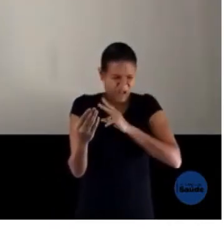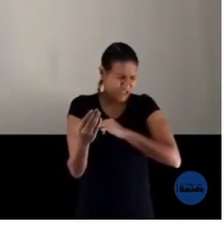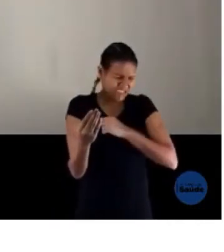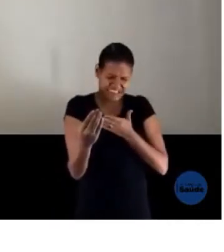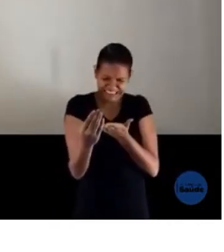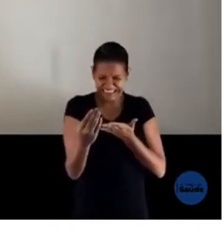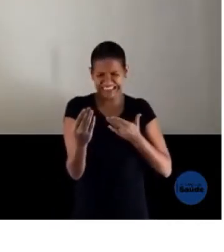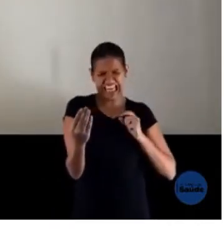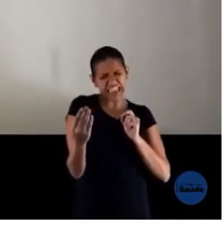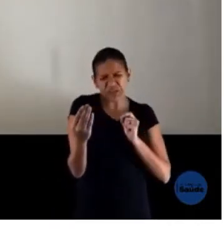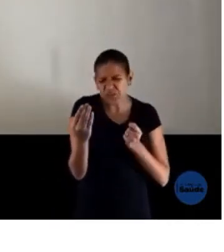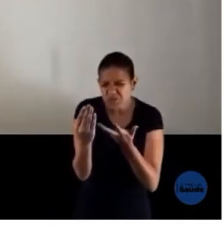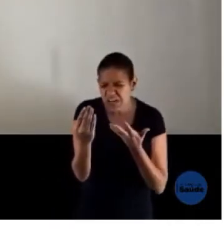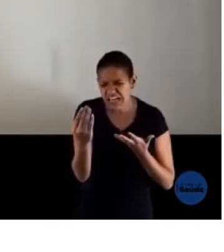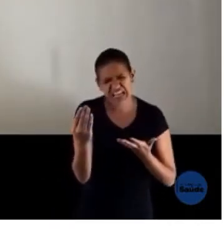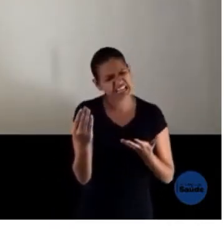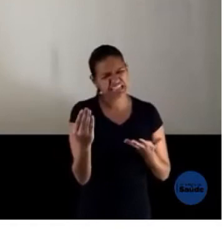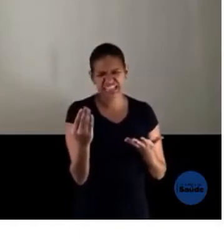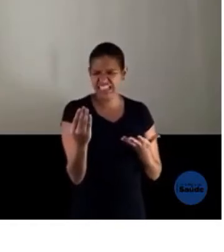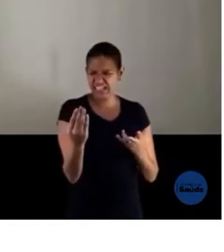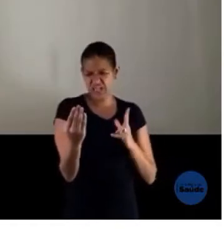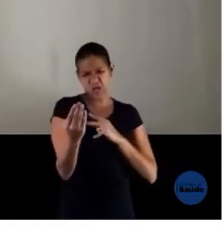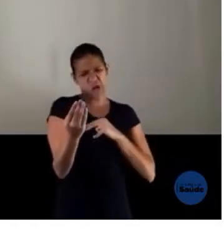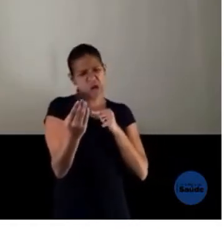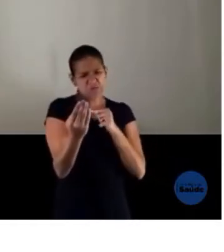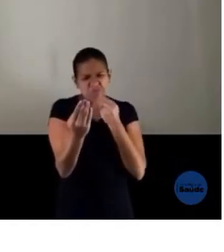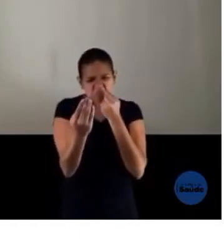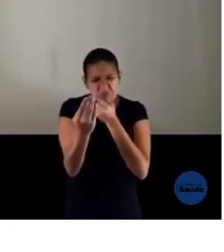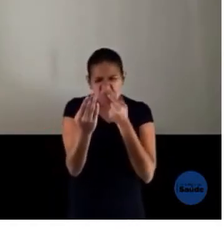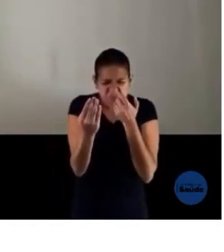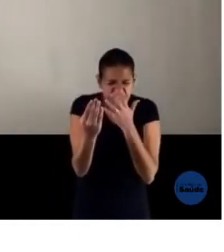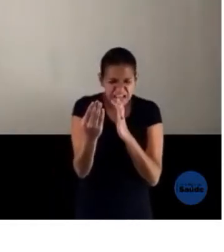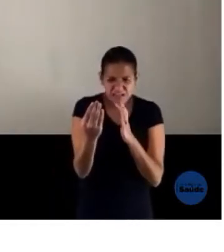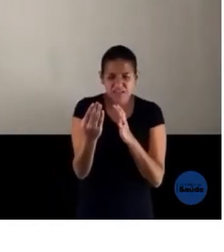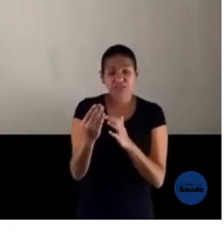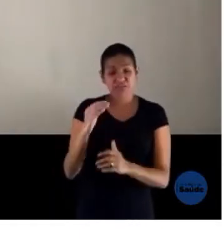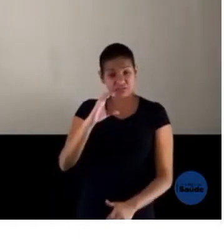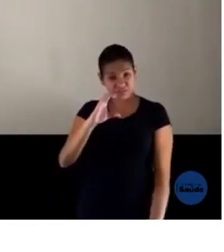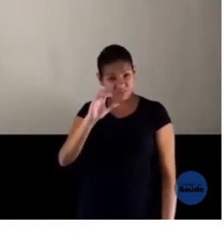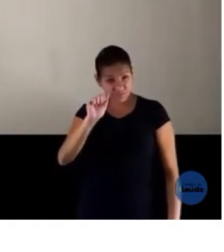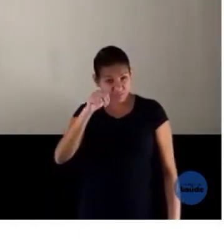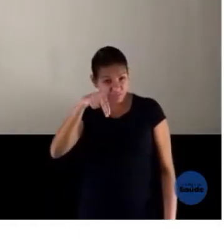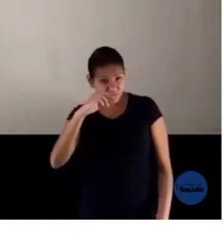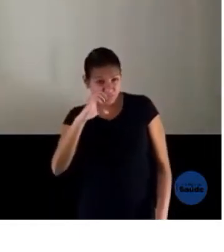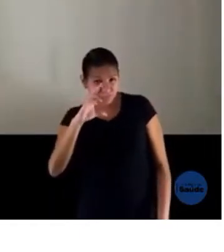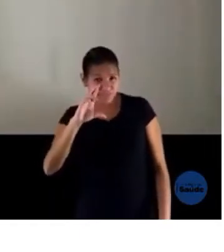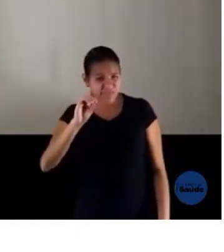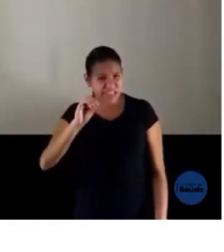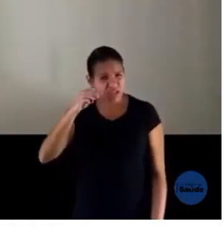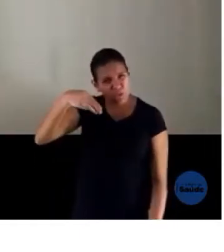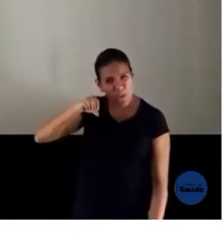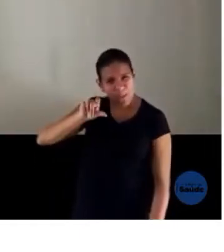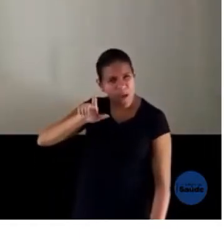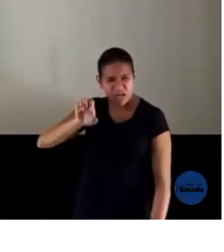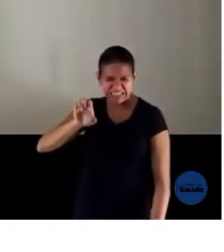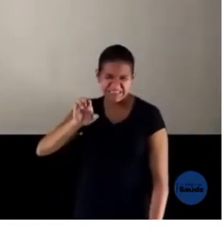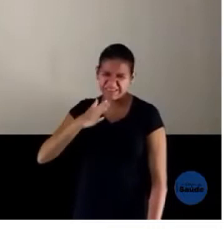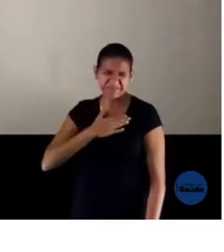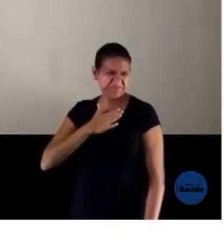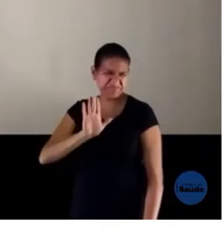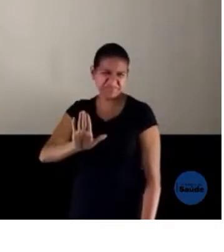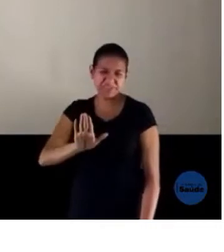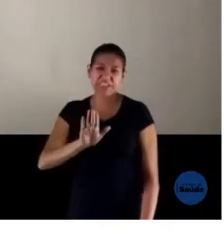Nossa, assusta, hein? Que é isso, velho? Nossa, isso é uma boca. Ai. Cancro mole me assustou bastante. A cara da gonorreia é bem